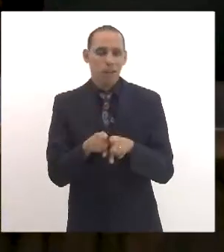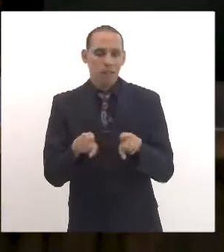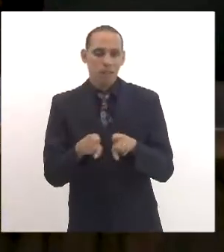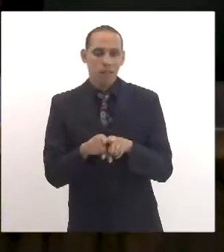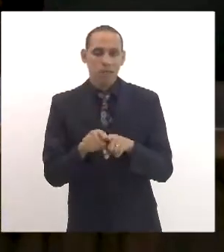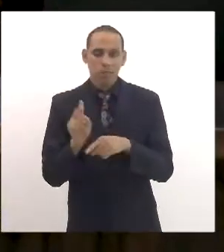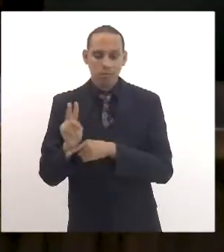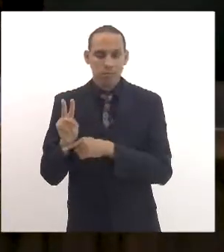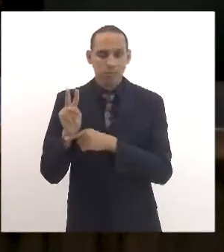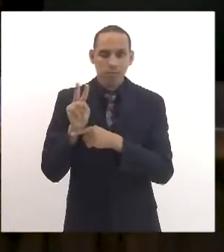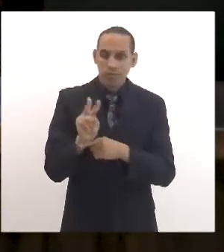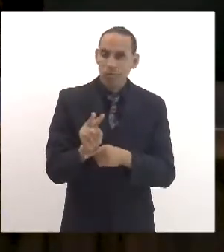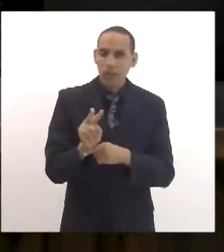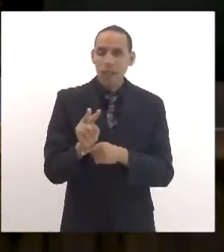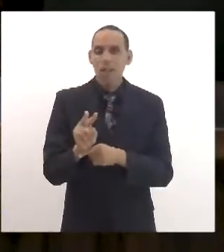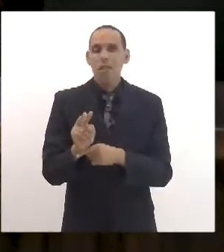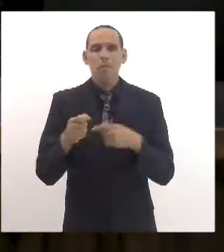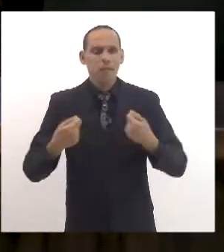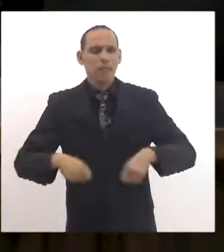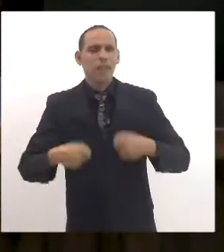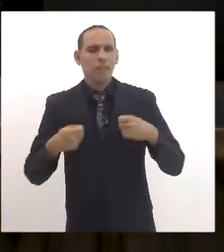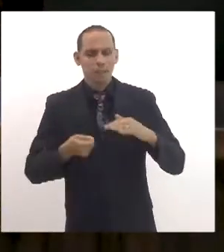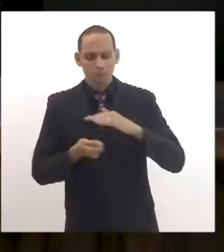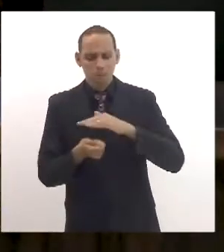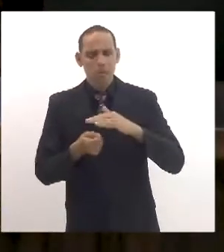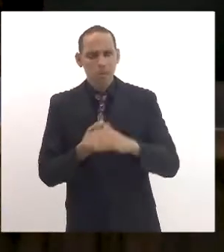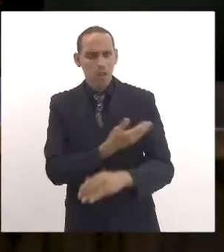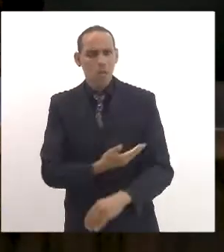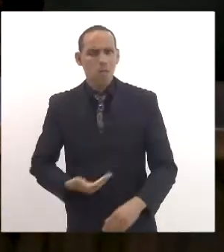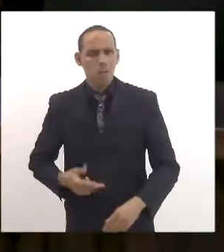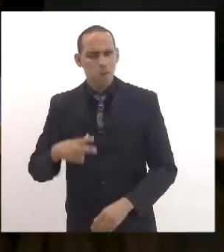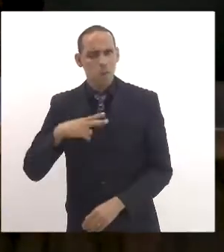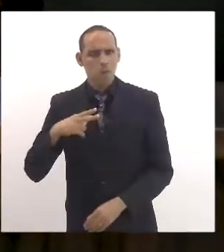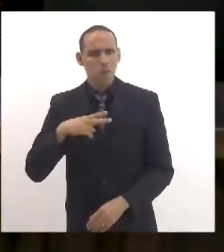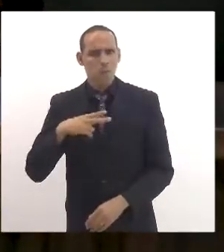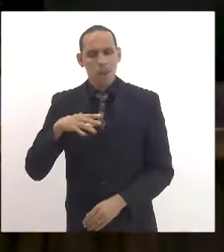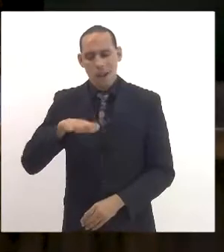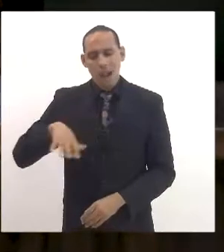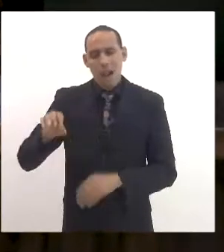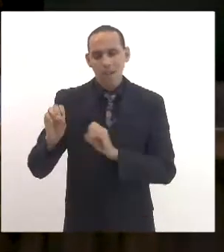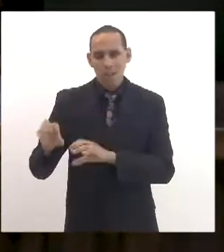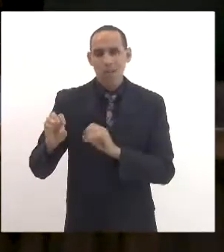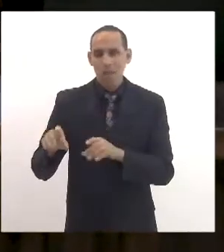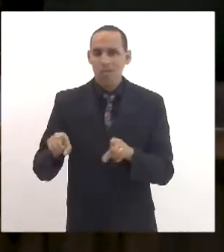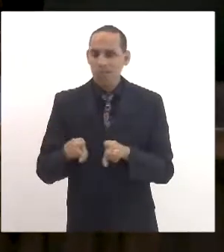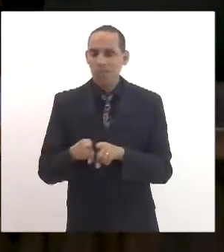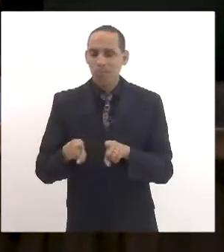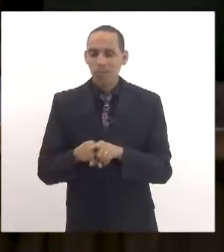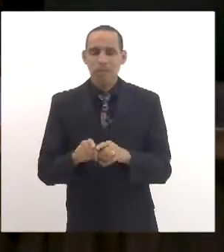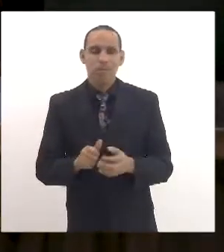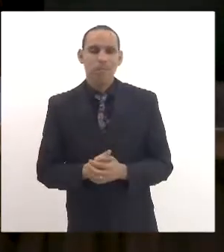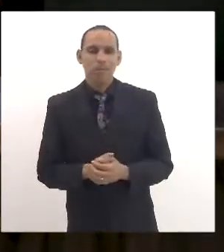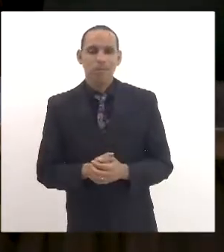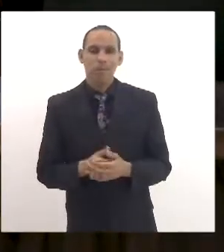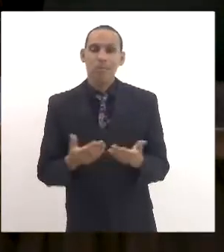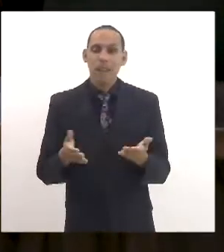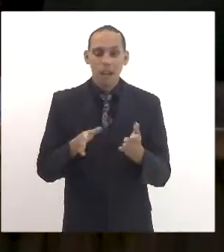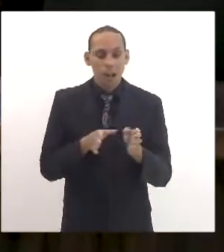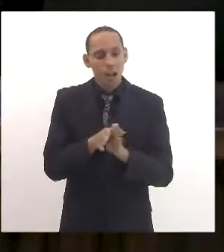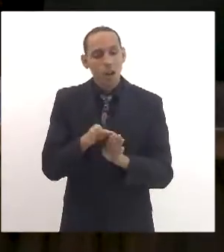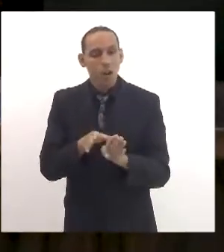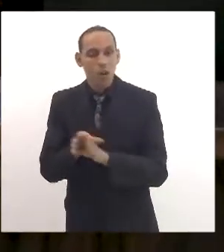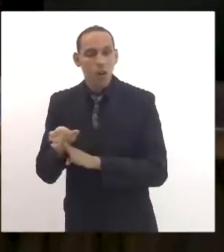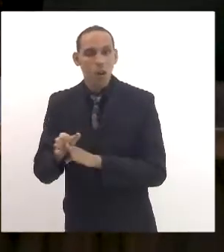defensor da necessidade de se aumentar investimentos públicos e privados na área da educação, e assim orientar a ação